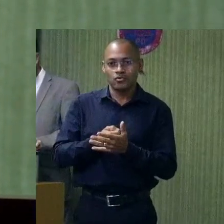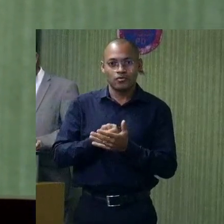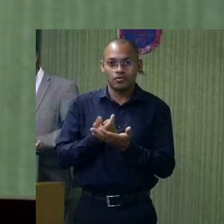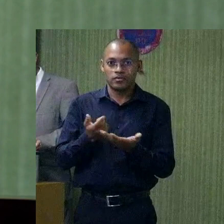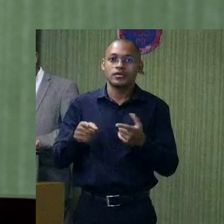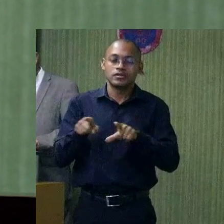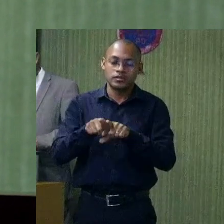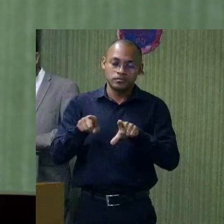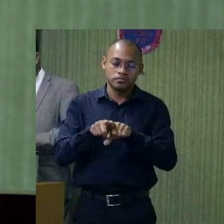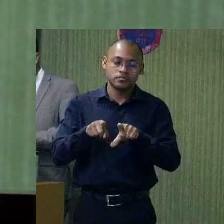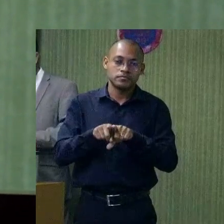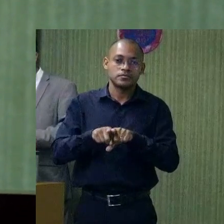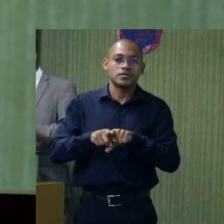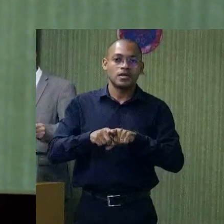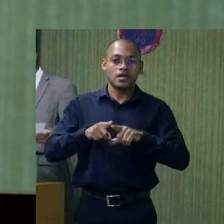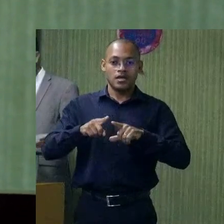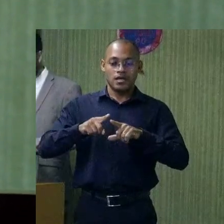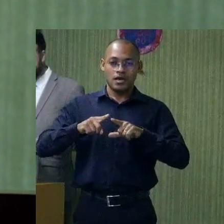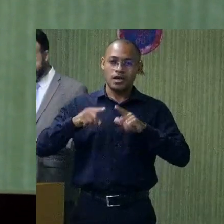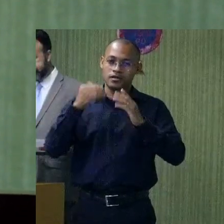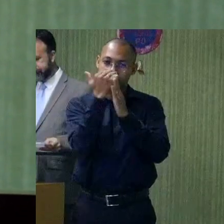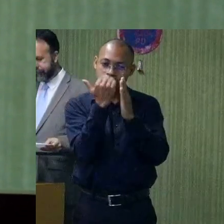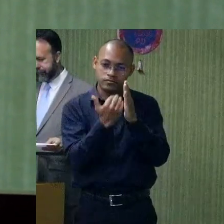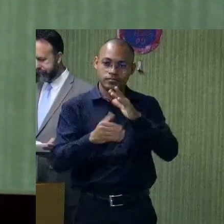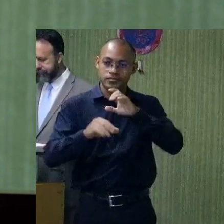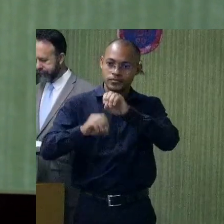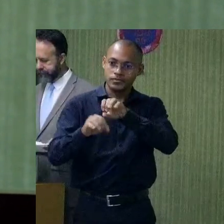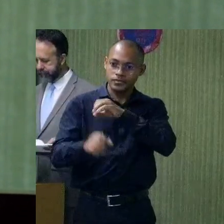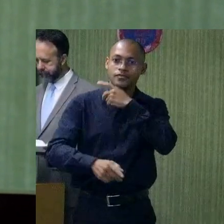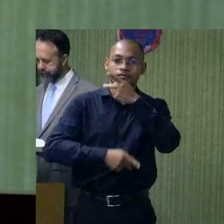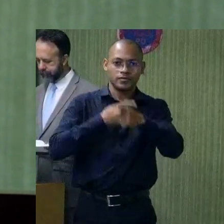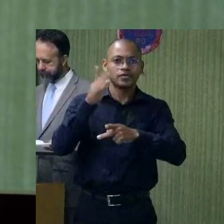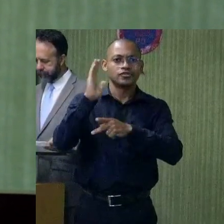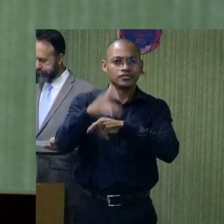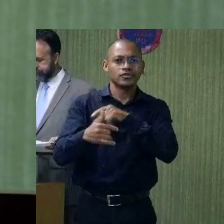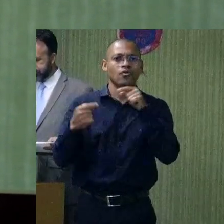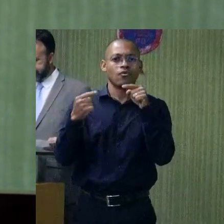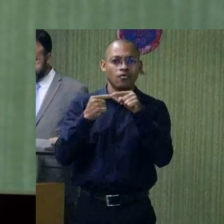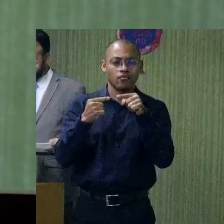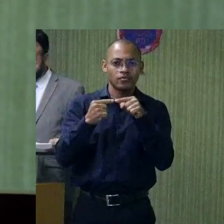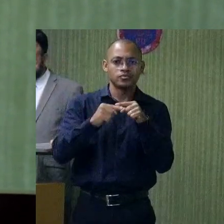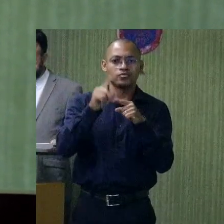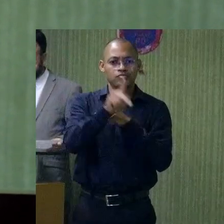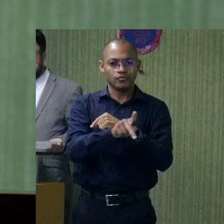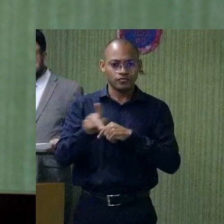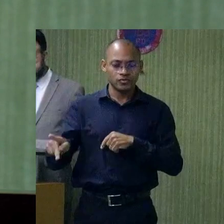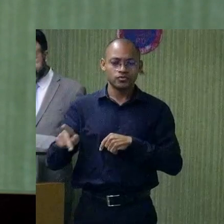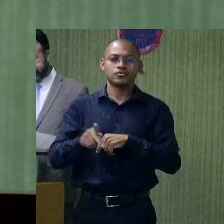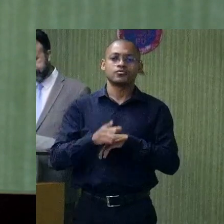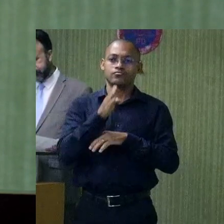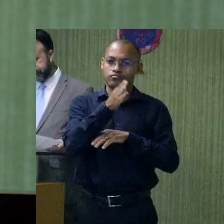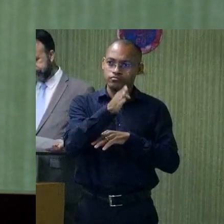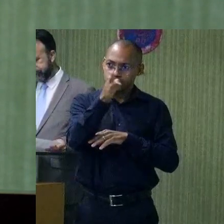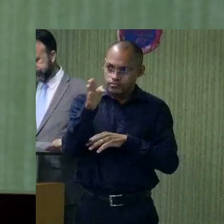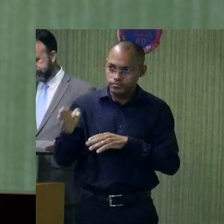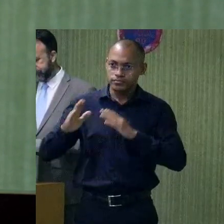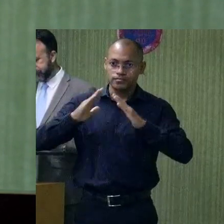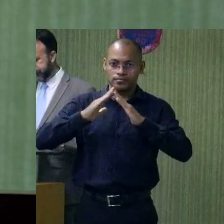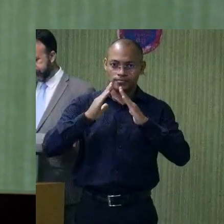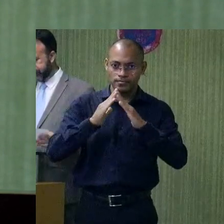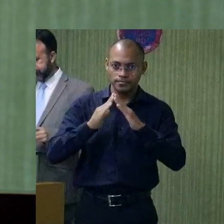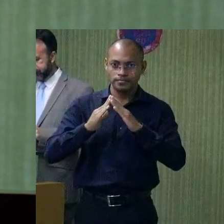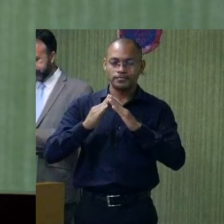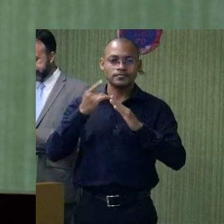a Secretária Estadual de Educação diz né que tem enviado os professores até as residên que T feito até